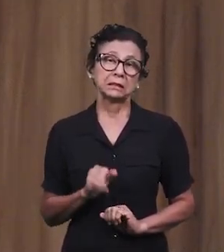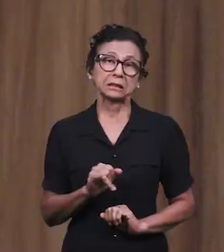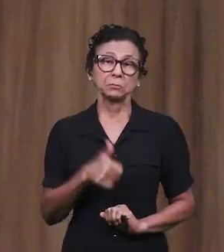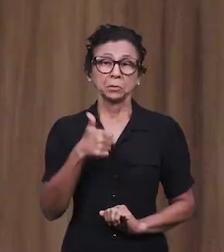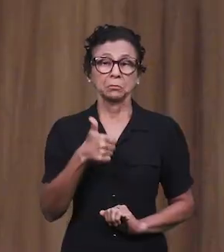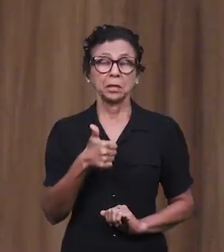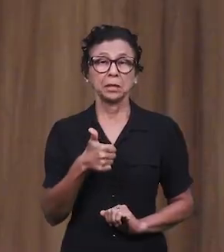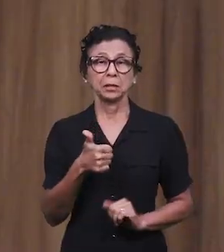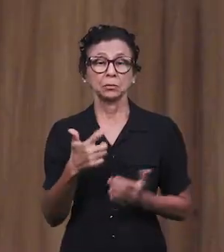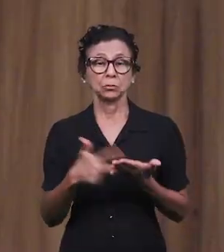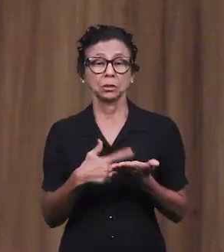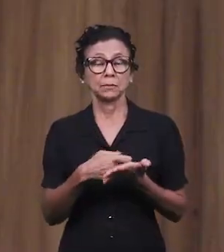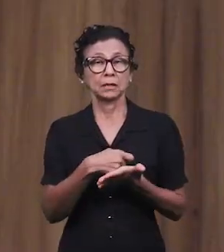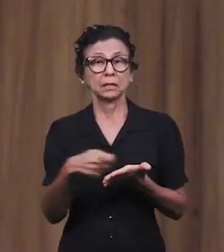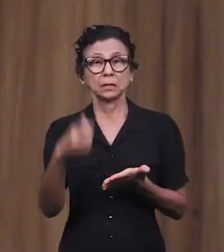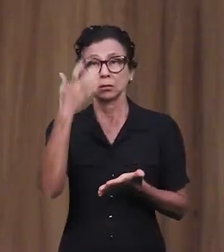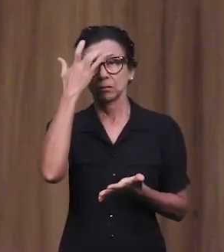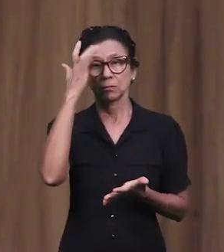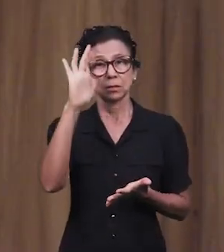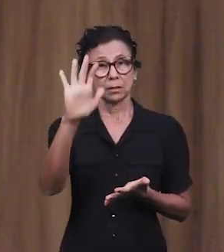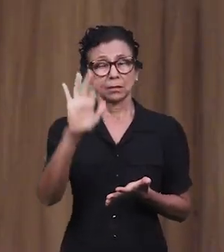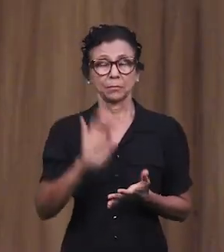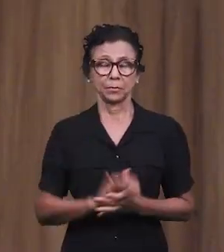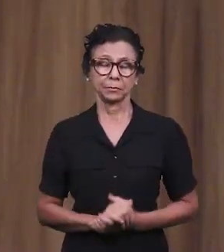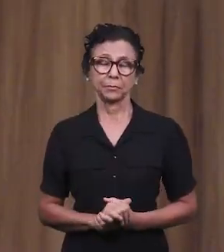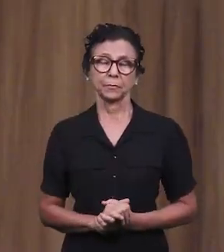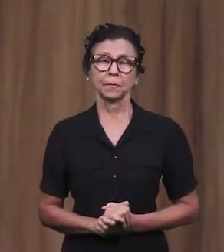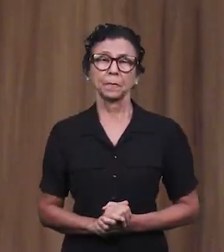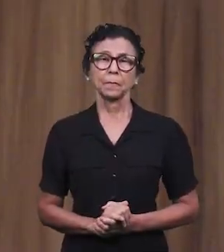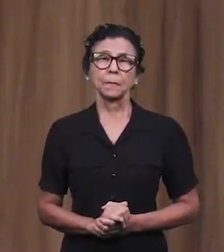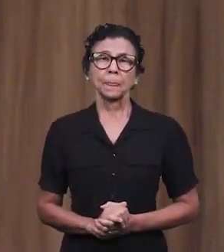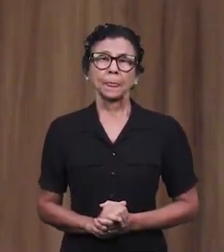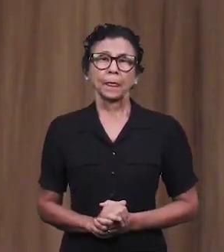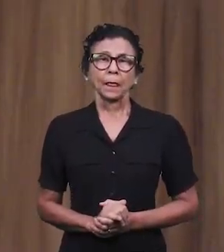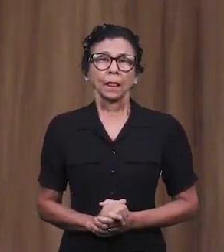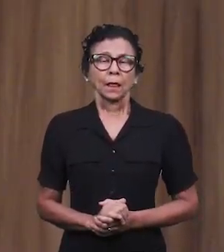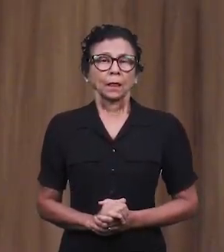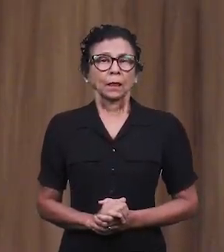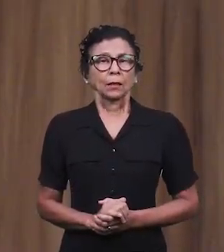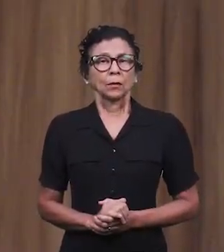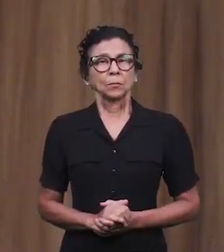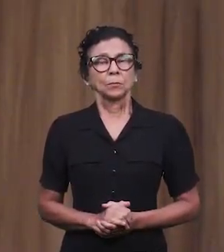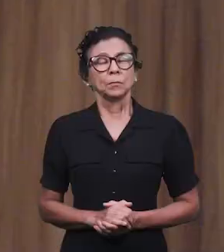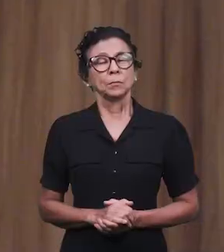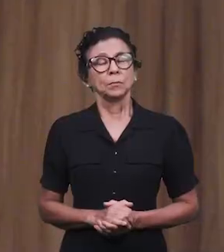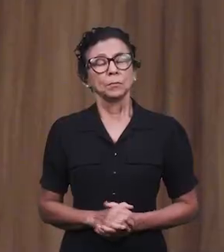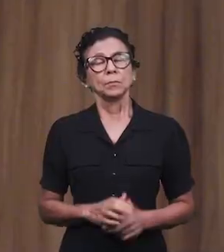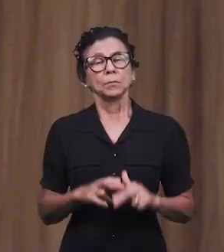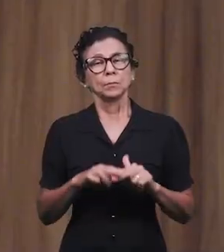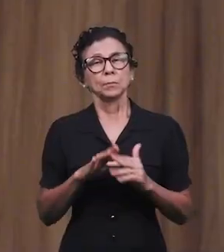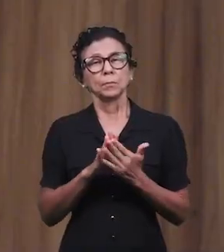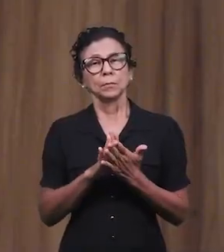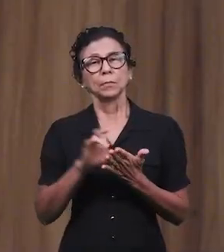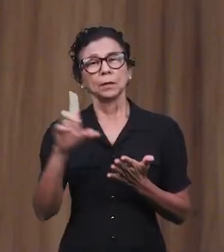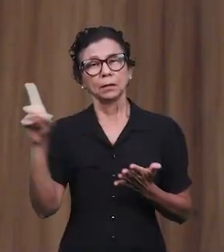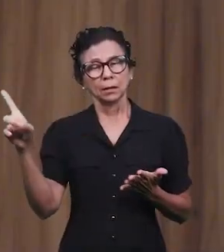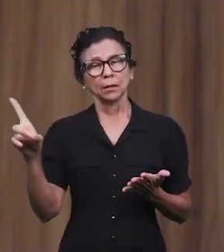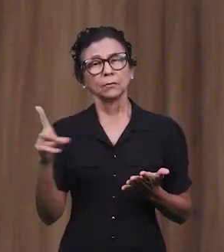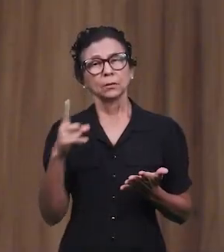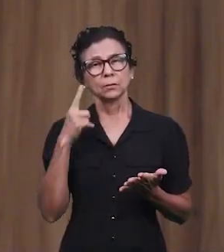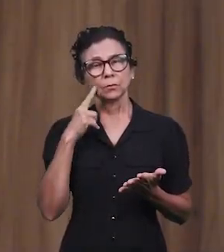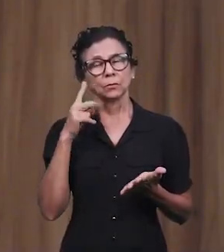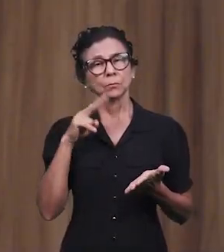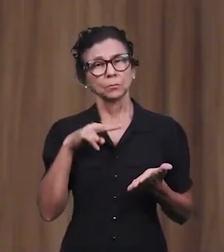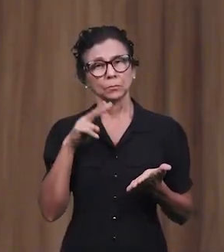escrito. Mas não importa aqui, nós vamos seguir aquilo que está estabelecido na palavra para o nosso